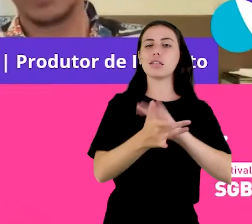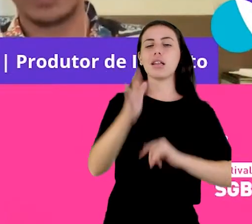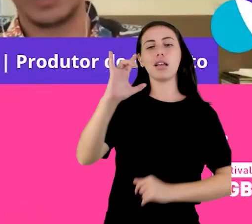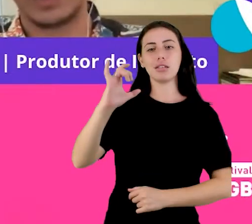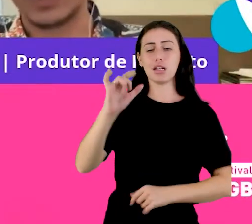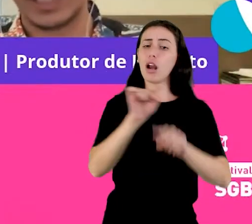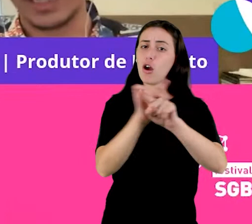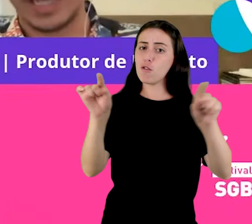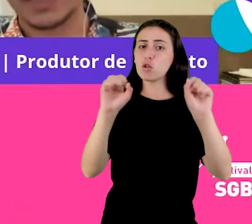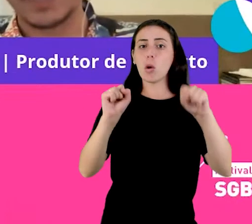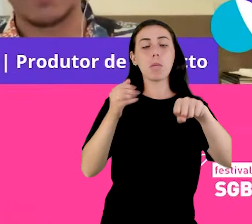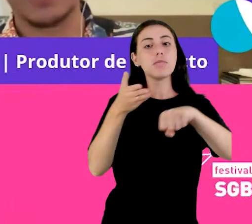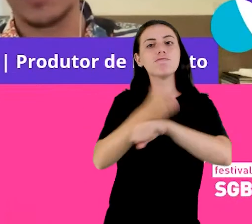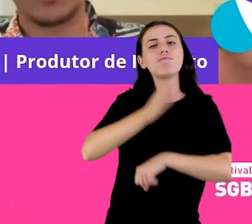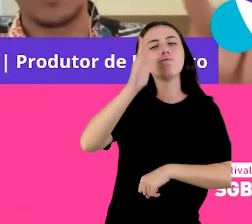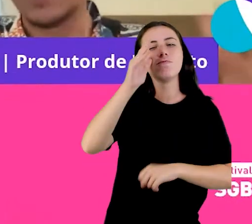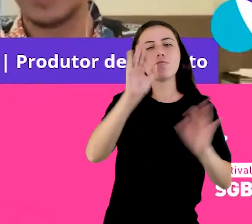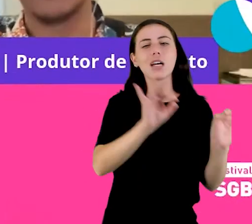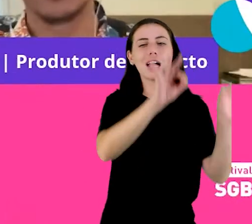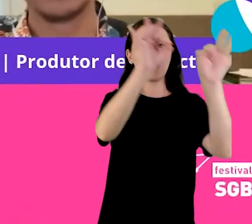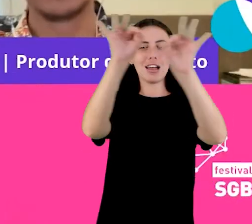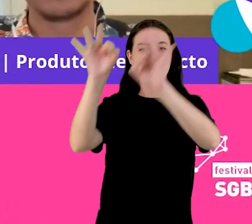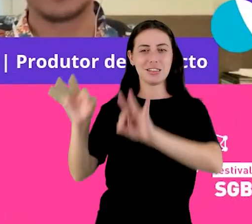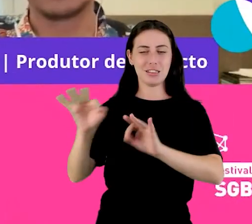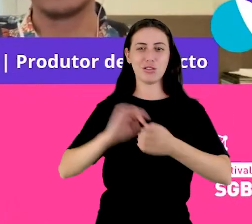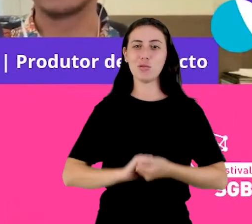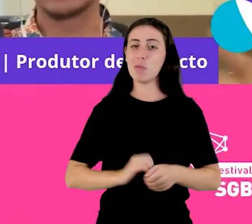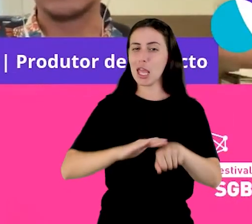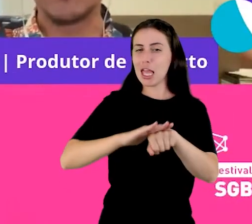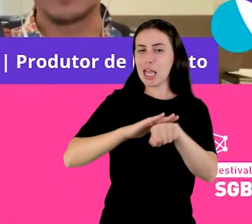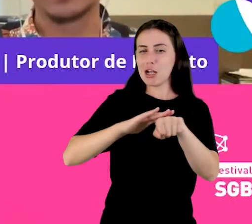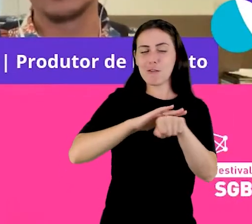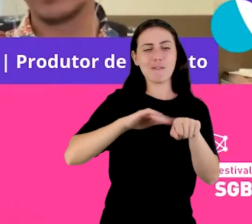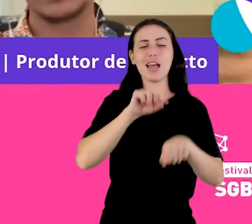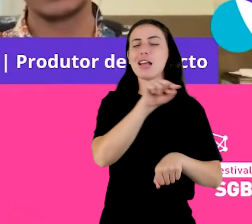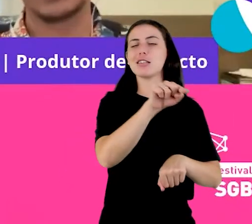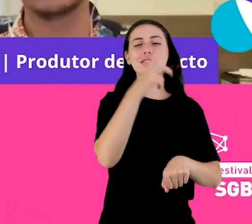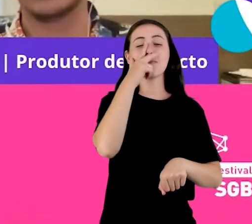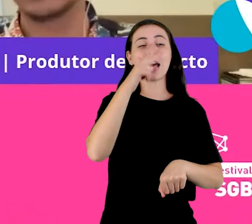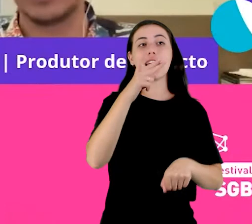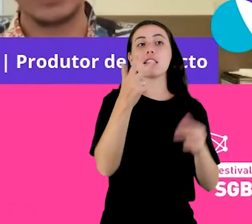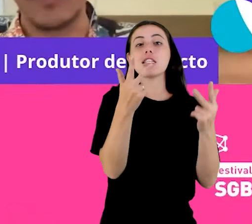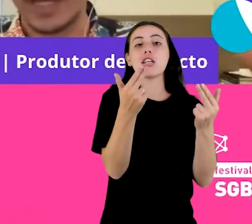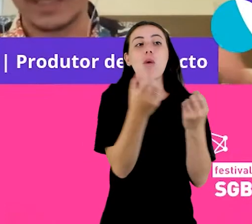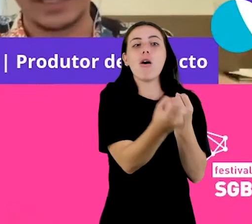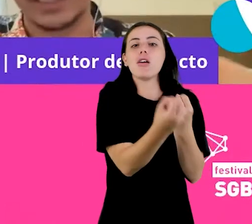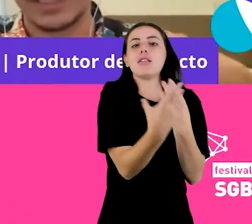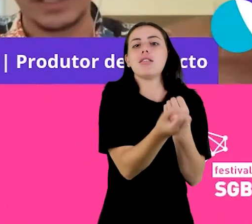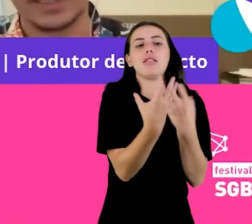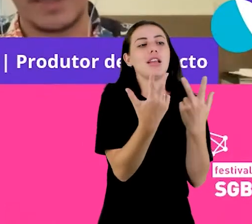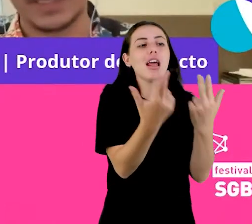como o Instagram, que é a rede principal, é o @limiarfilme. Então, essas coisas vão ficando e podem ser acessadas. E as